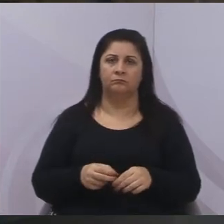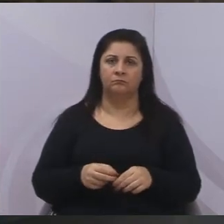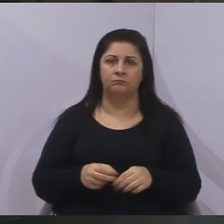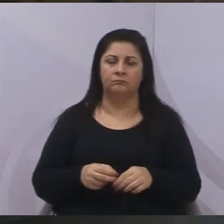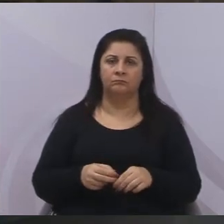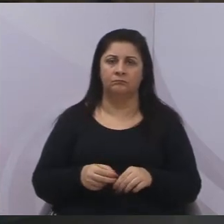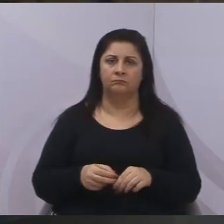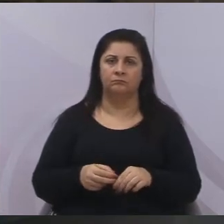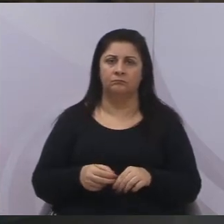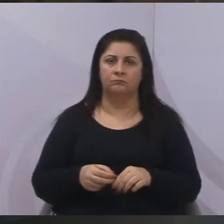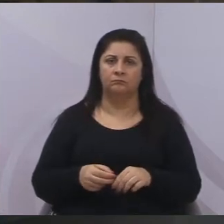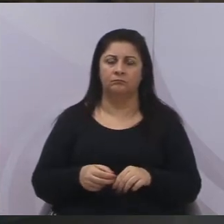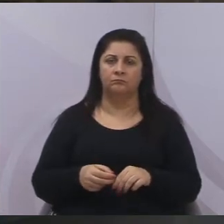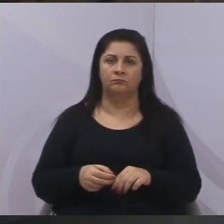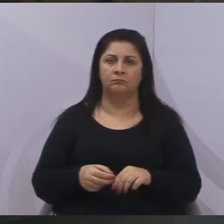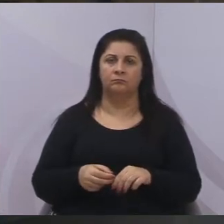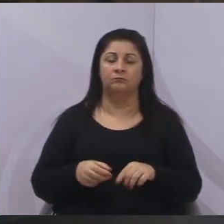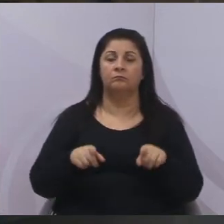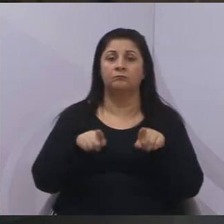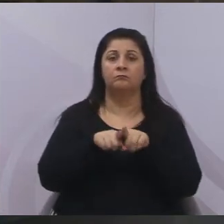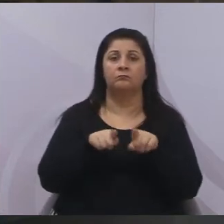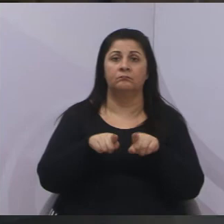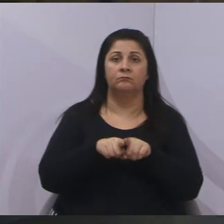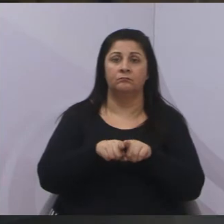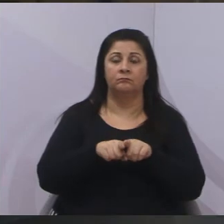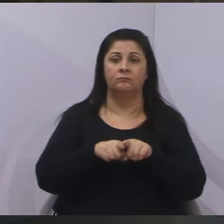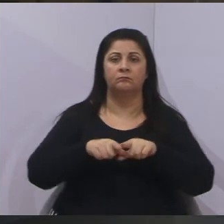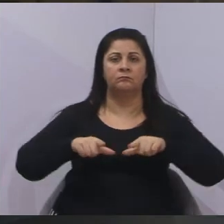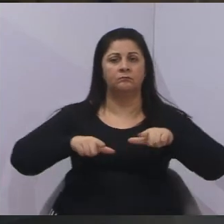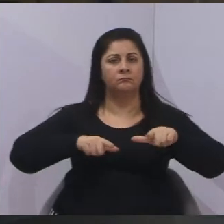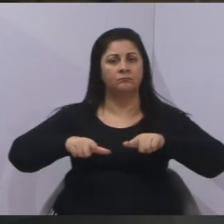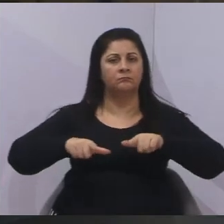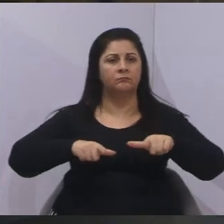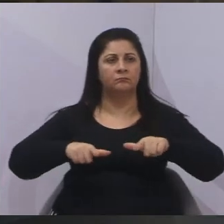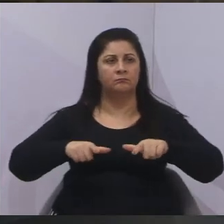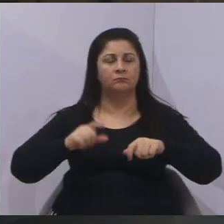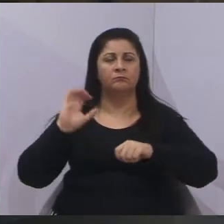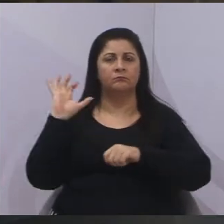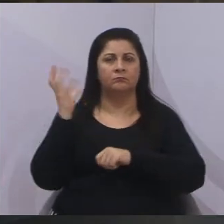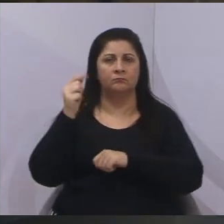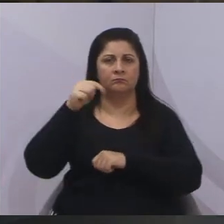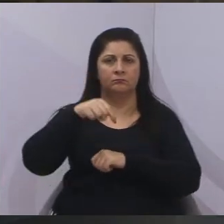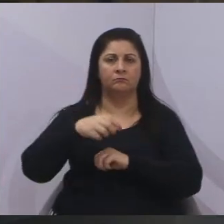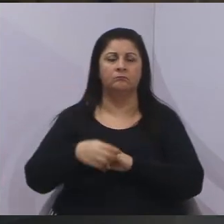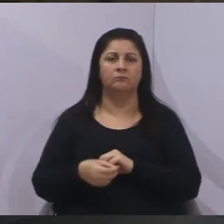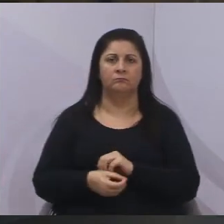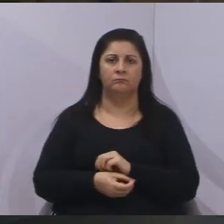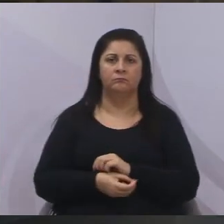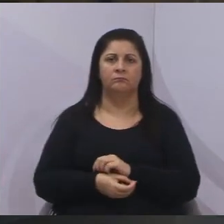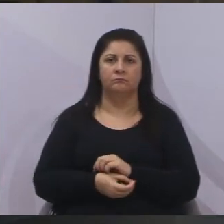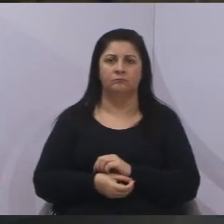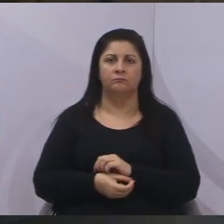né? E também algumas atitudes que foram tomadas aqui, tá? Pelo menos em que tange a questão